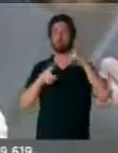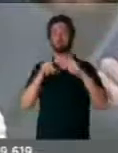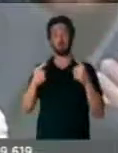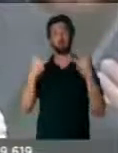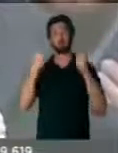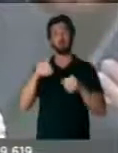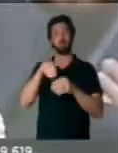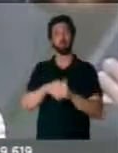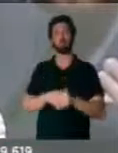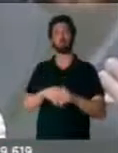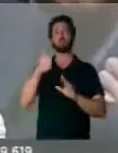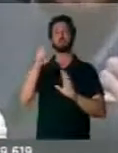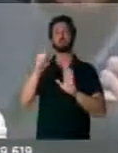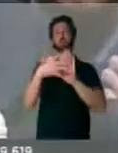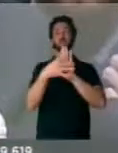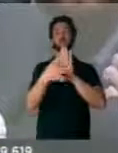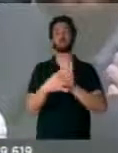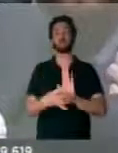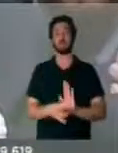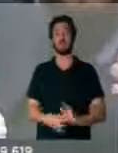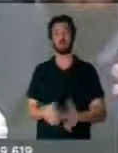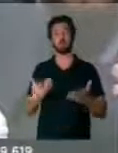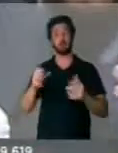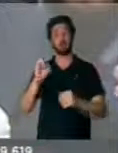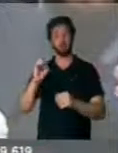votar os 18 destaques. Então,